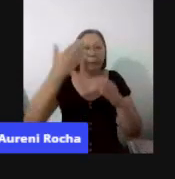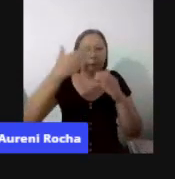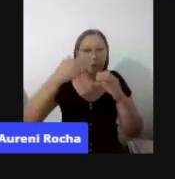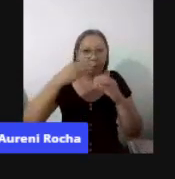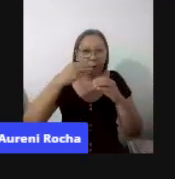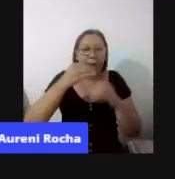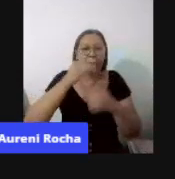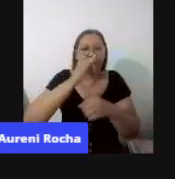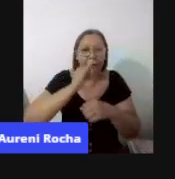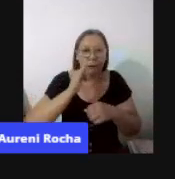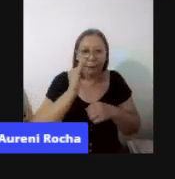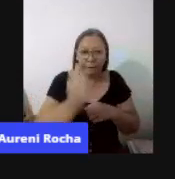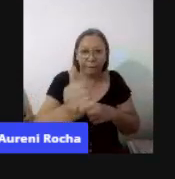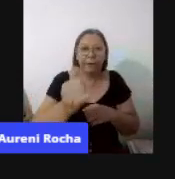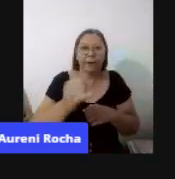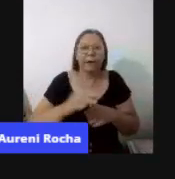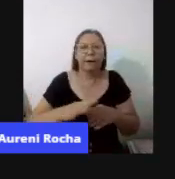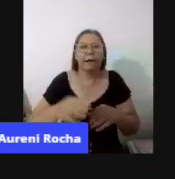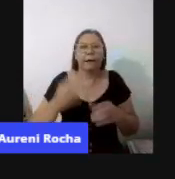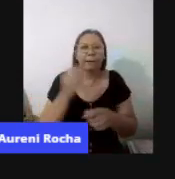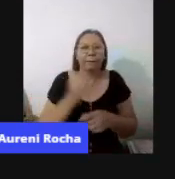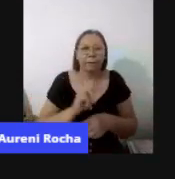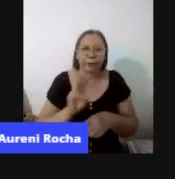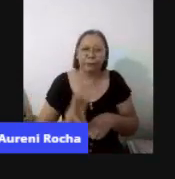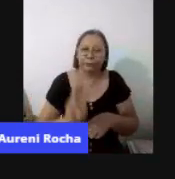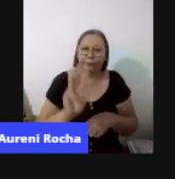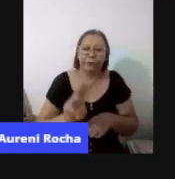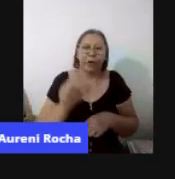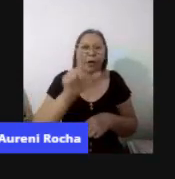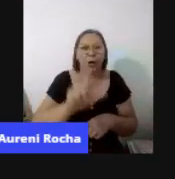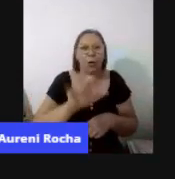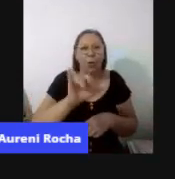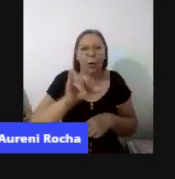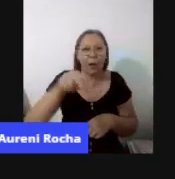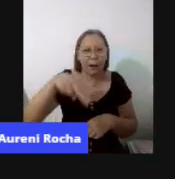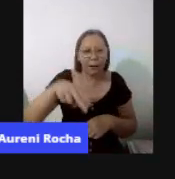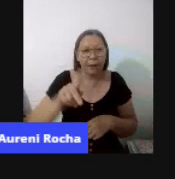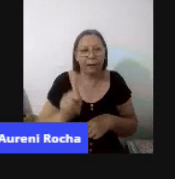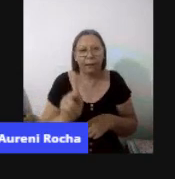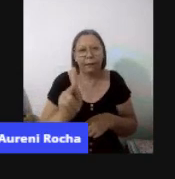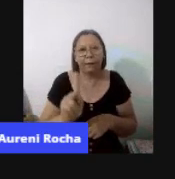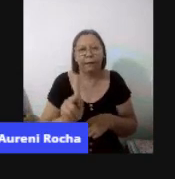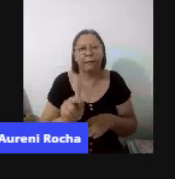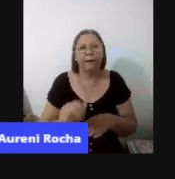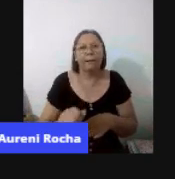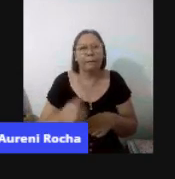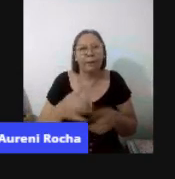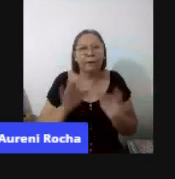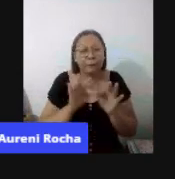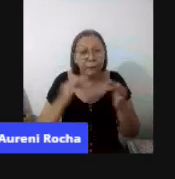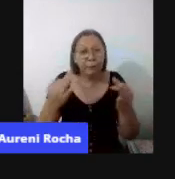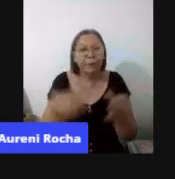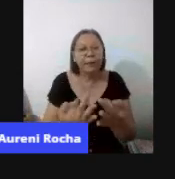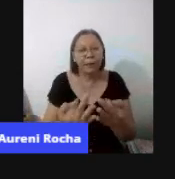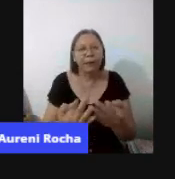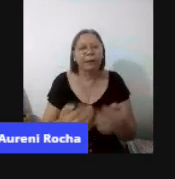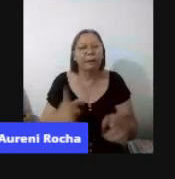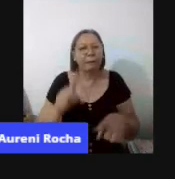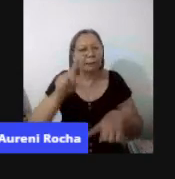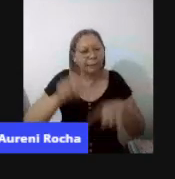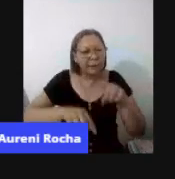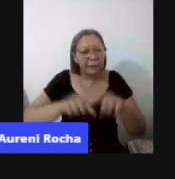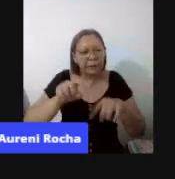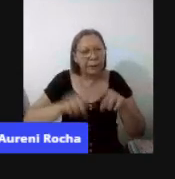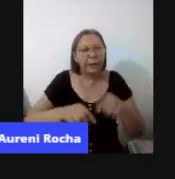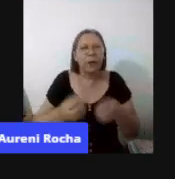através dos links, certo? Isso é muito importante, ele deve acontecer, porque existe material muito bom produzido dentro